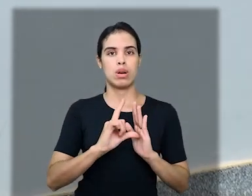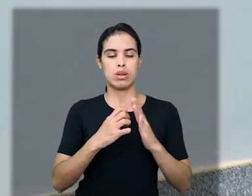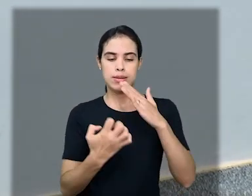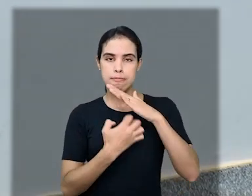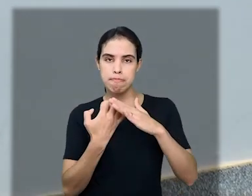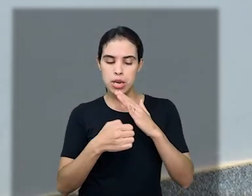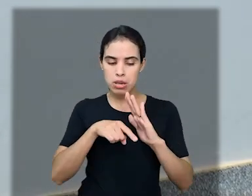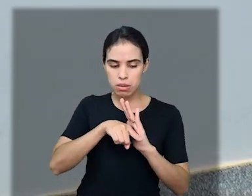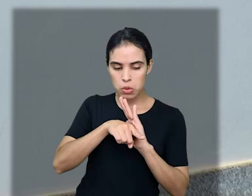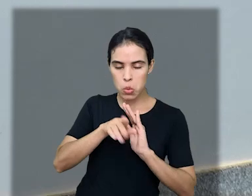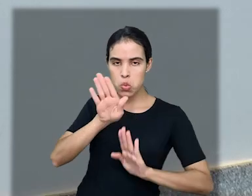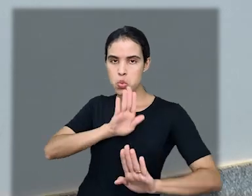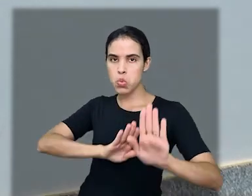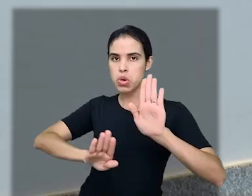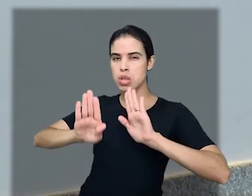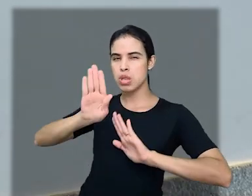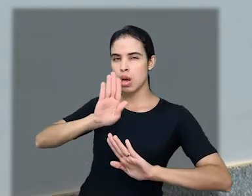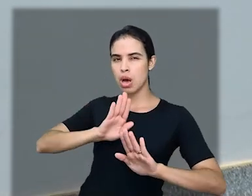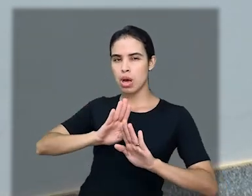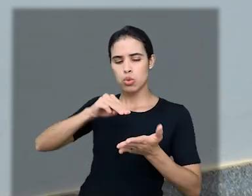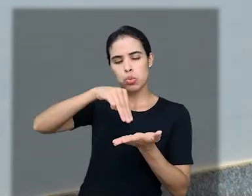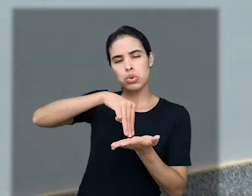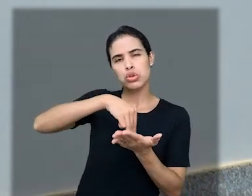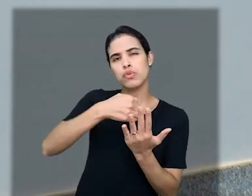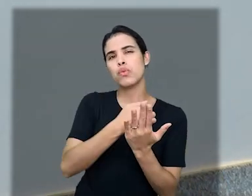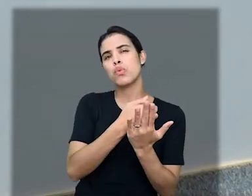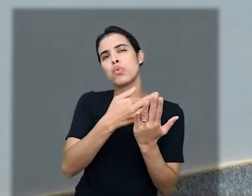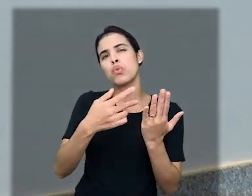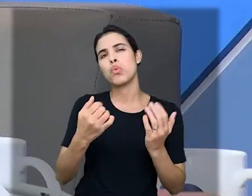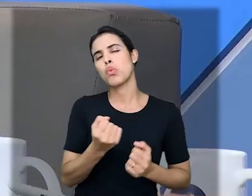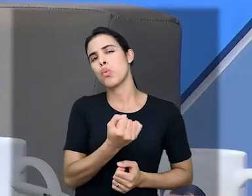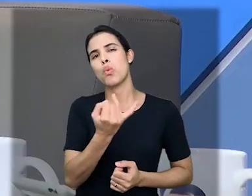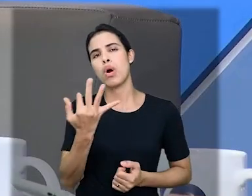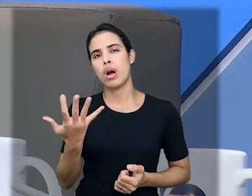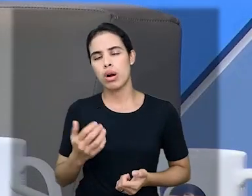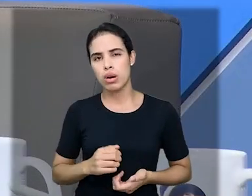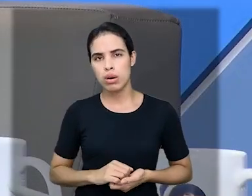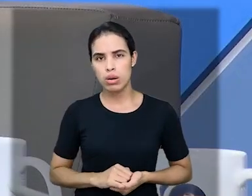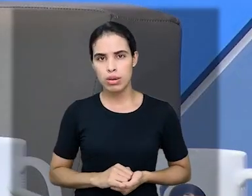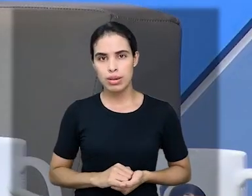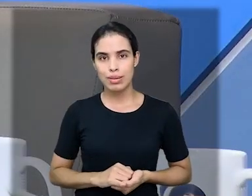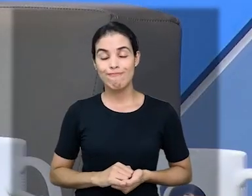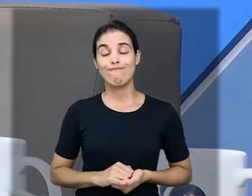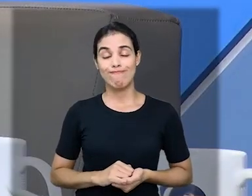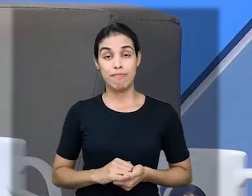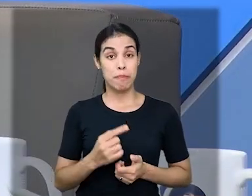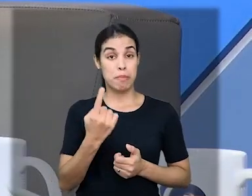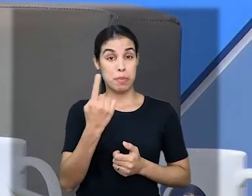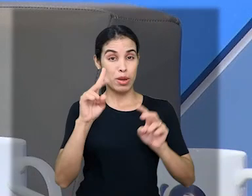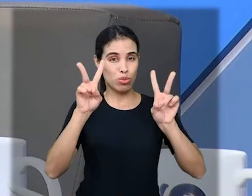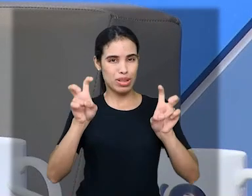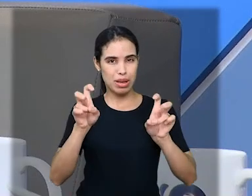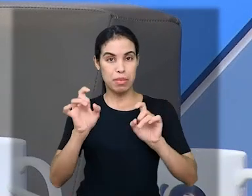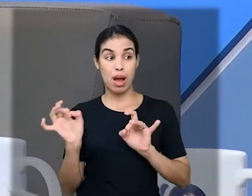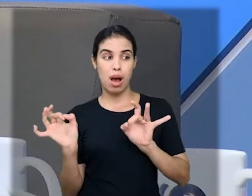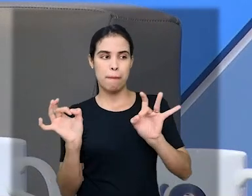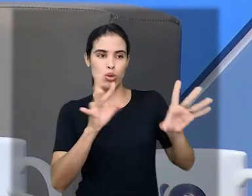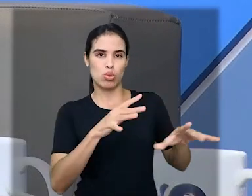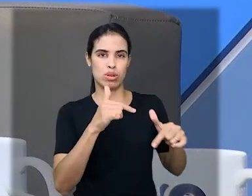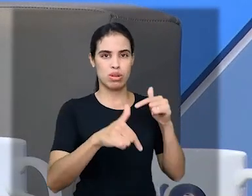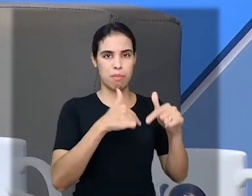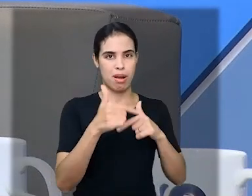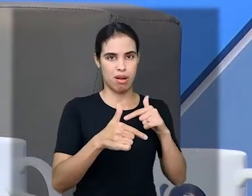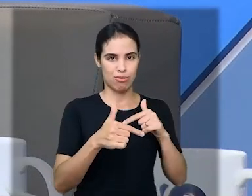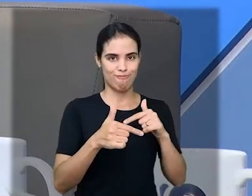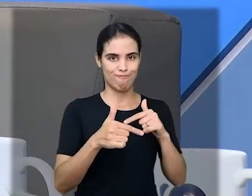preparo, uma certa cautela, né, antes de demitir o funcionário? Primeiro, abandono de emprego. A empresa tem